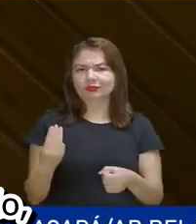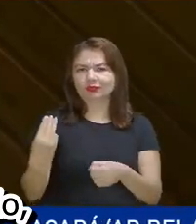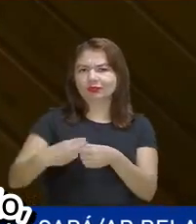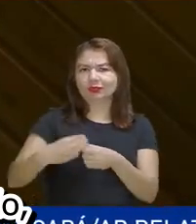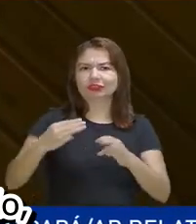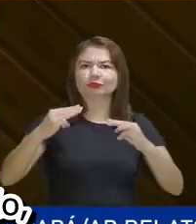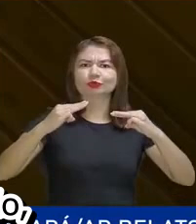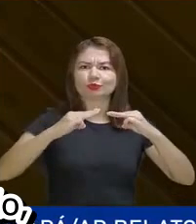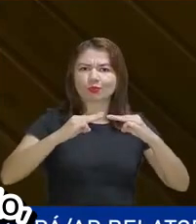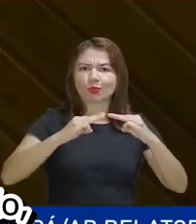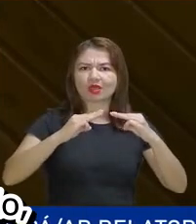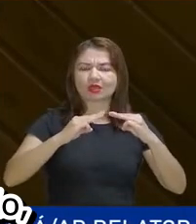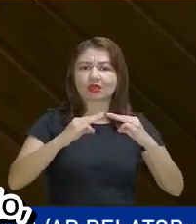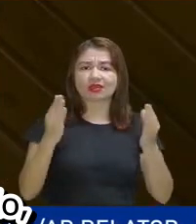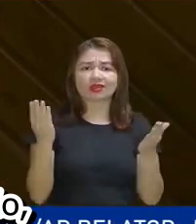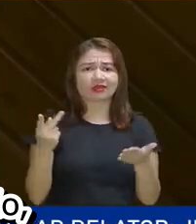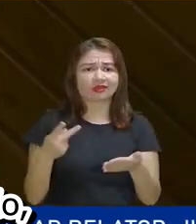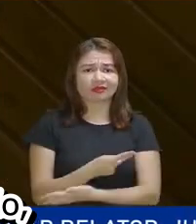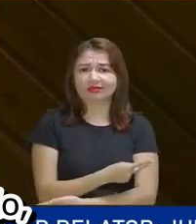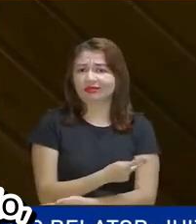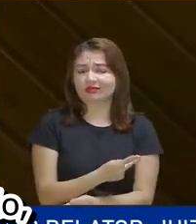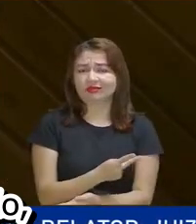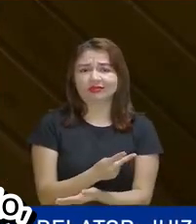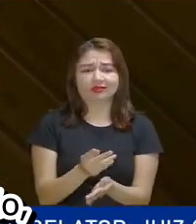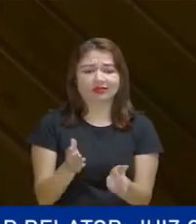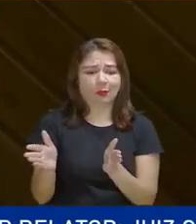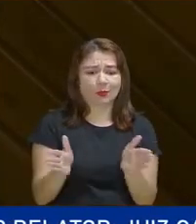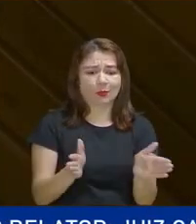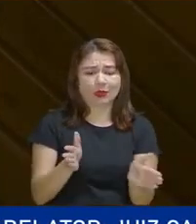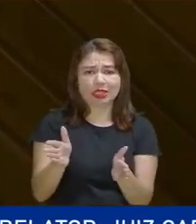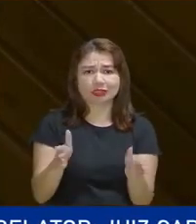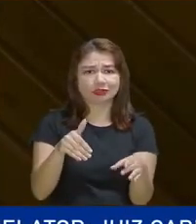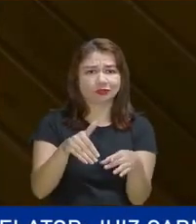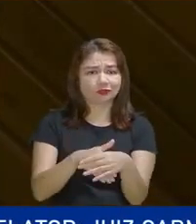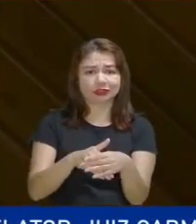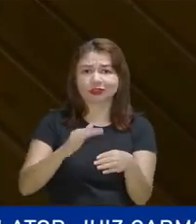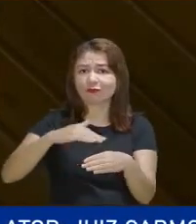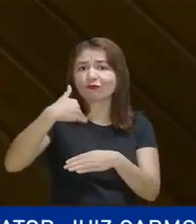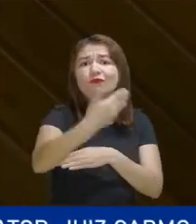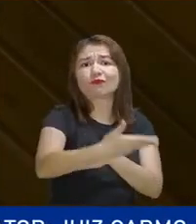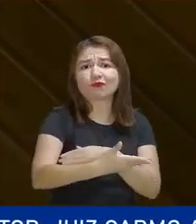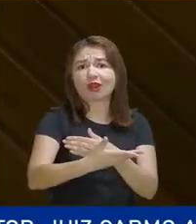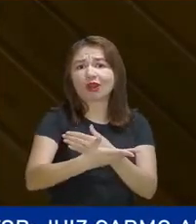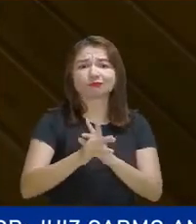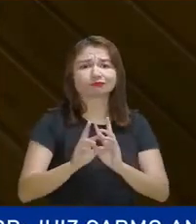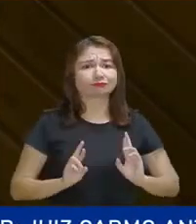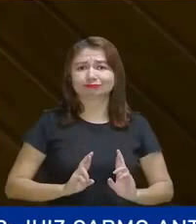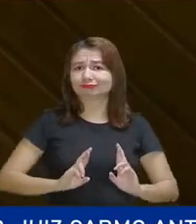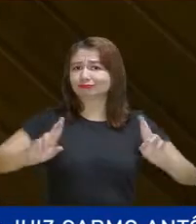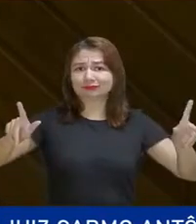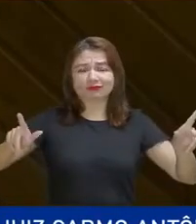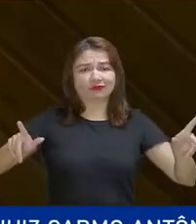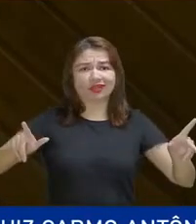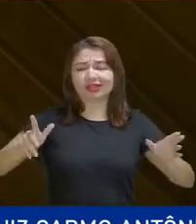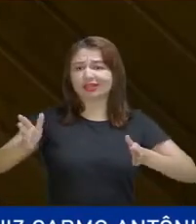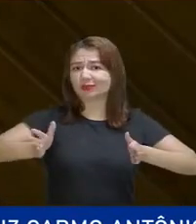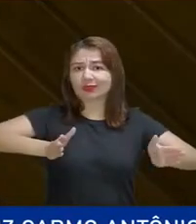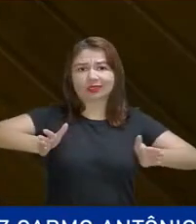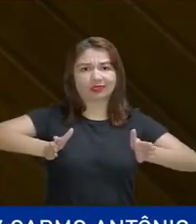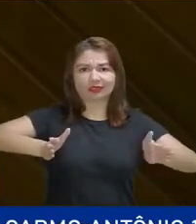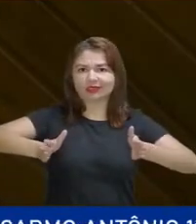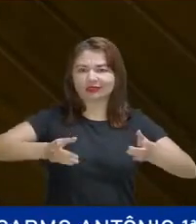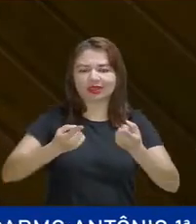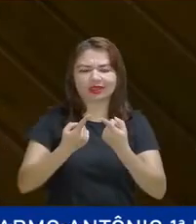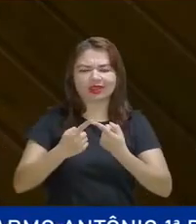Mazagão, aconteceu fora do período eleitoral. Portanto, não há de se falar em competência dessa corte para